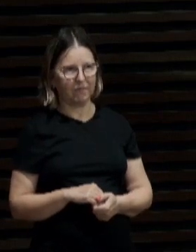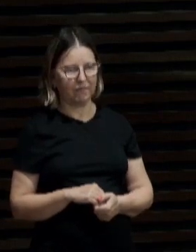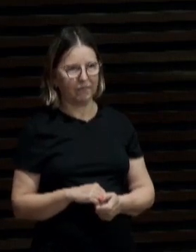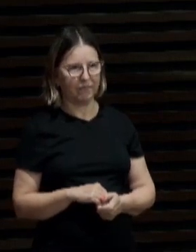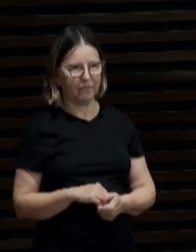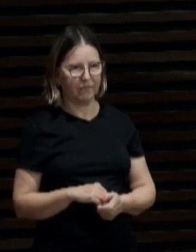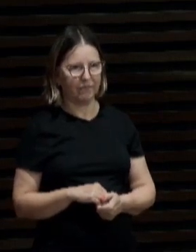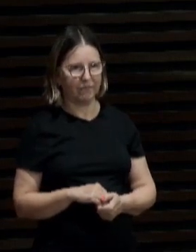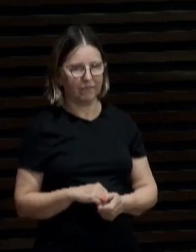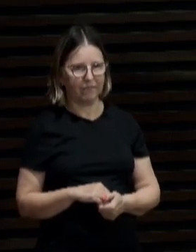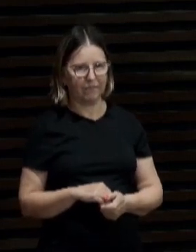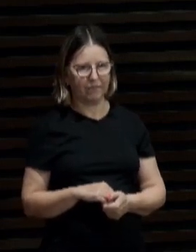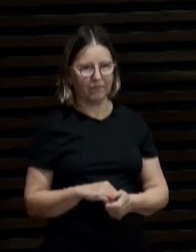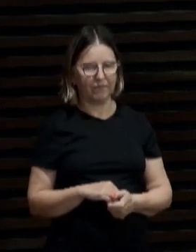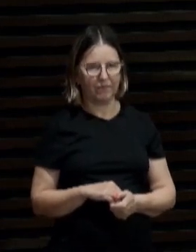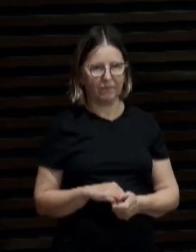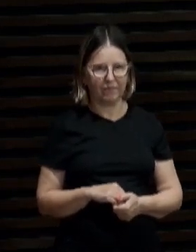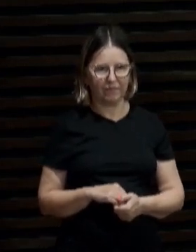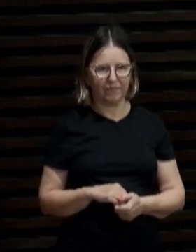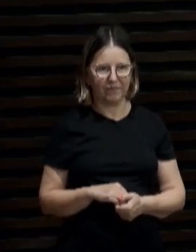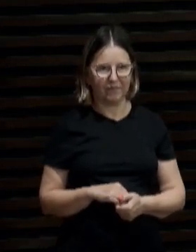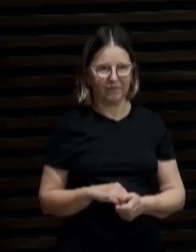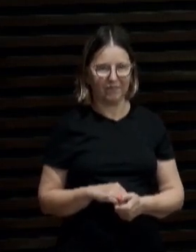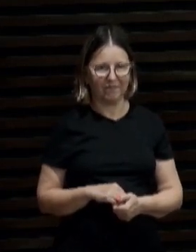A areiazinha da ampulheta, ó,